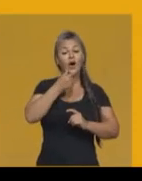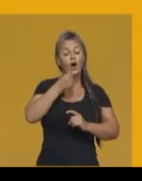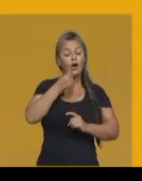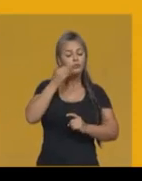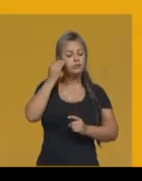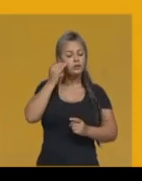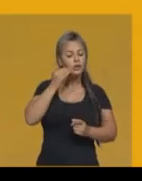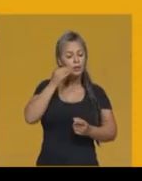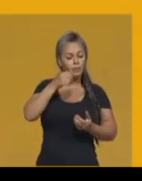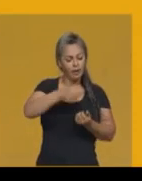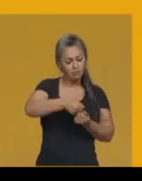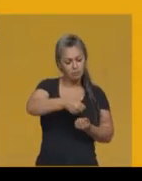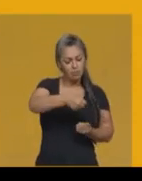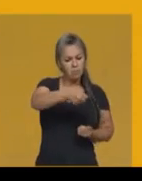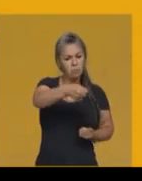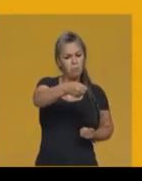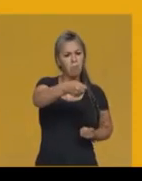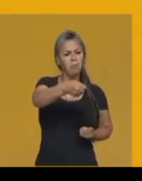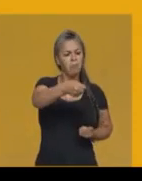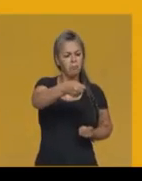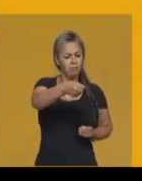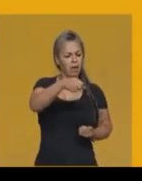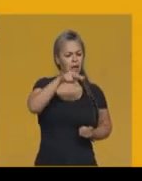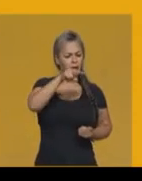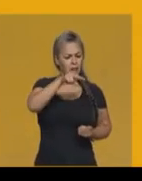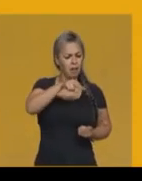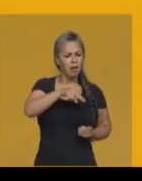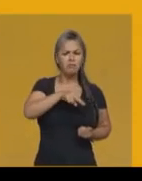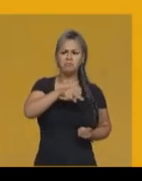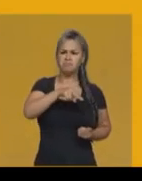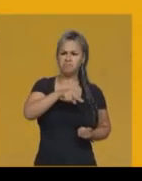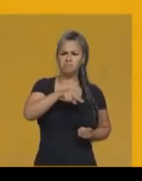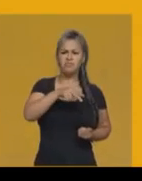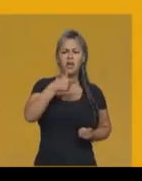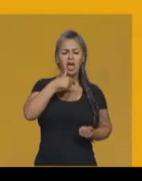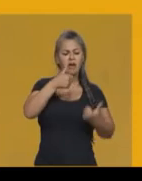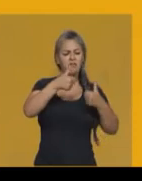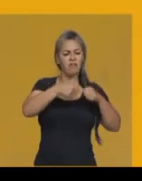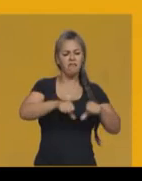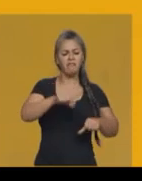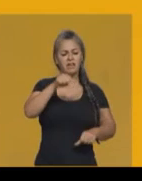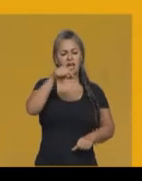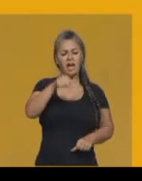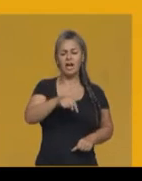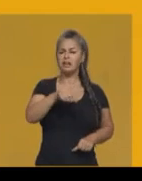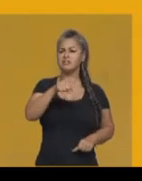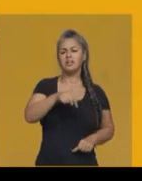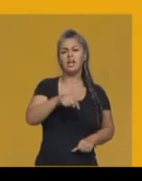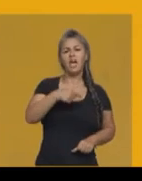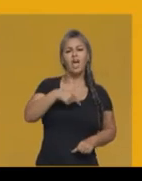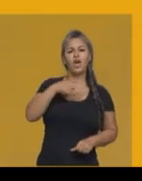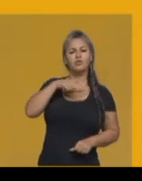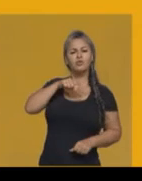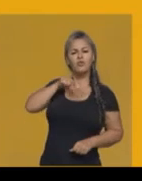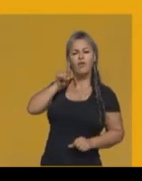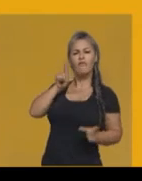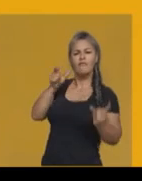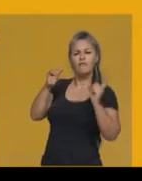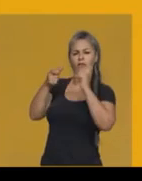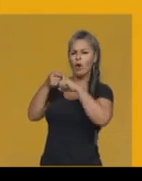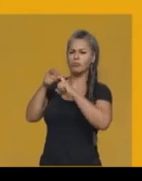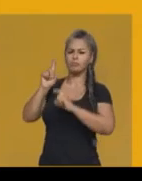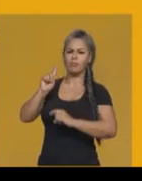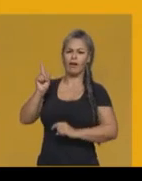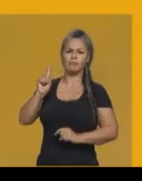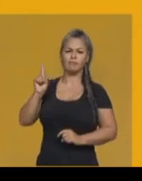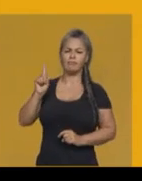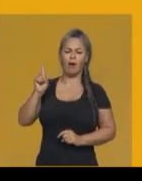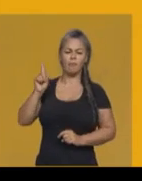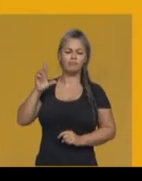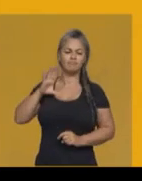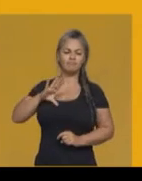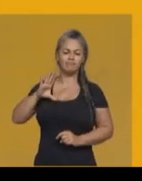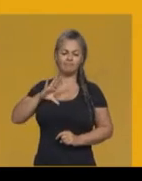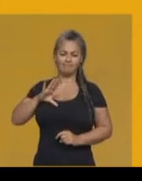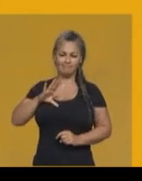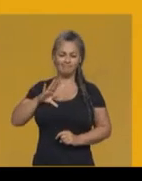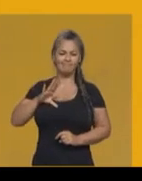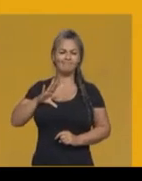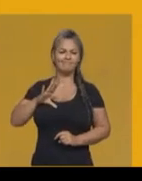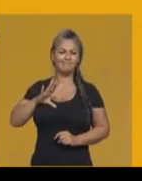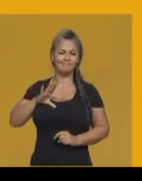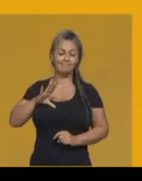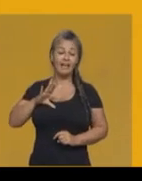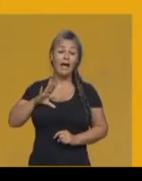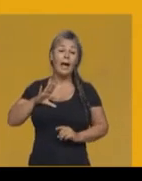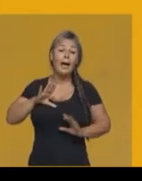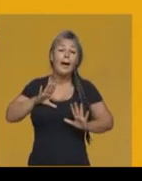decidido a desobedecer as ordens vindas das cortes. O confronto acabou por levá-lo a não ter